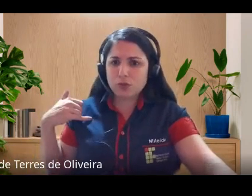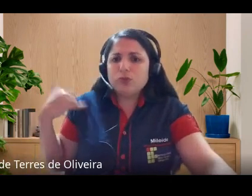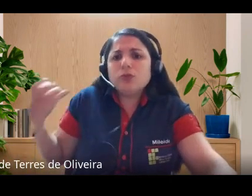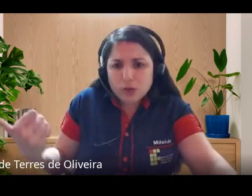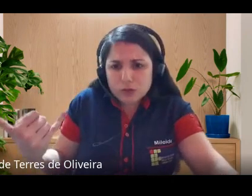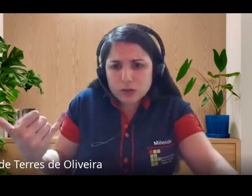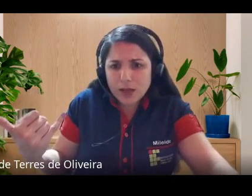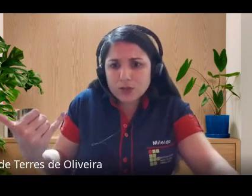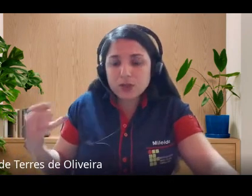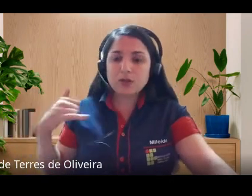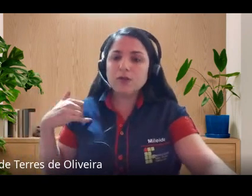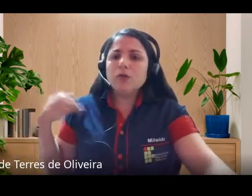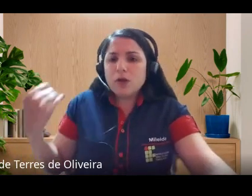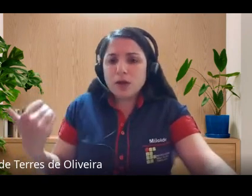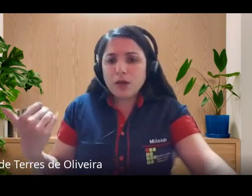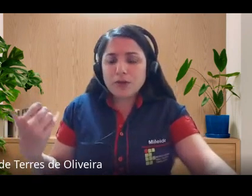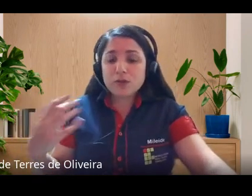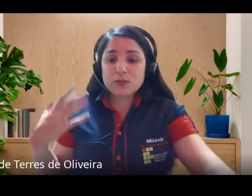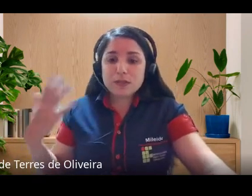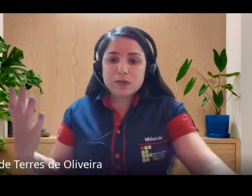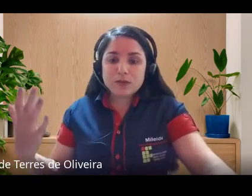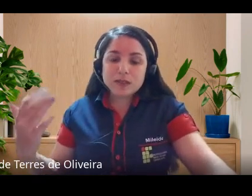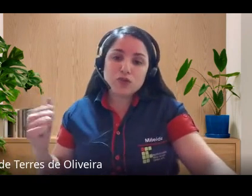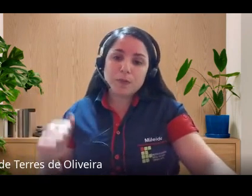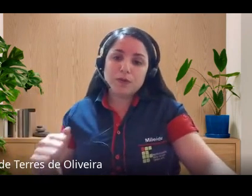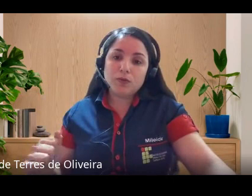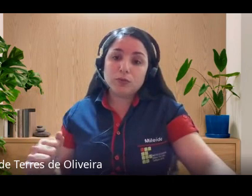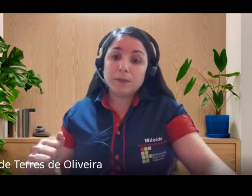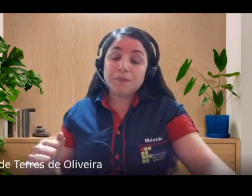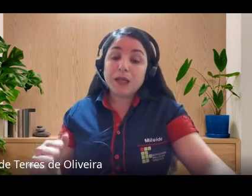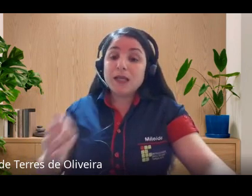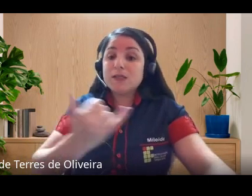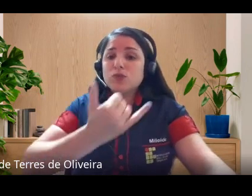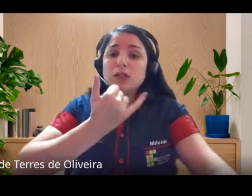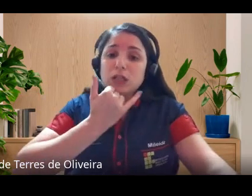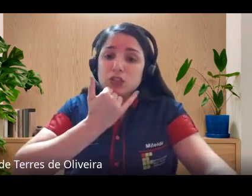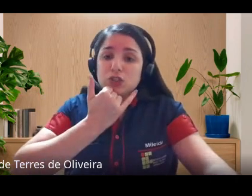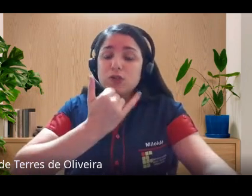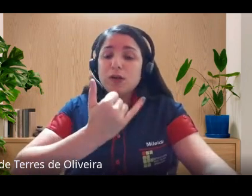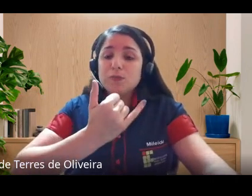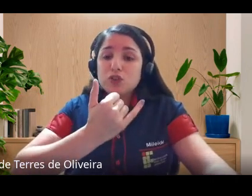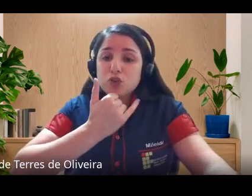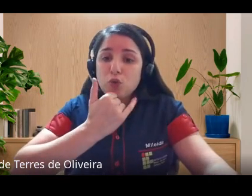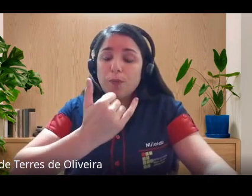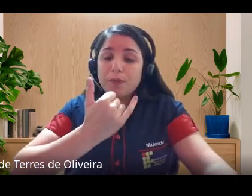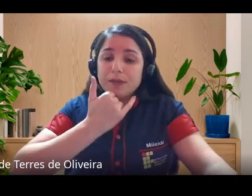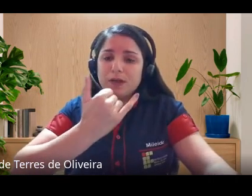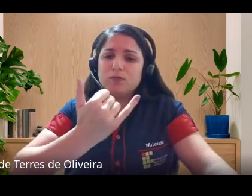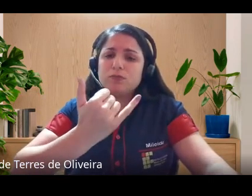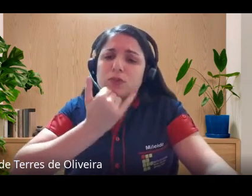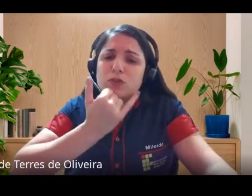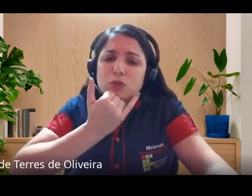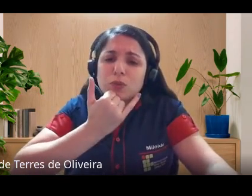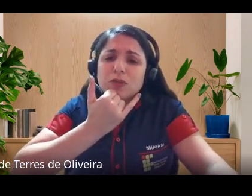do outro? Idade, né? Eu faço a expressão facial de pergunta. Se eu tô triste, se eu quero pedir desculpa,